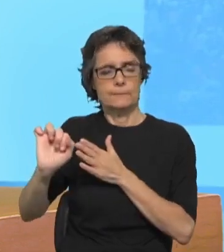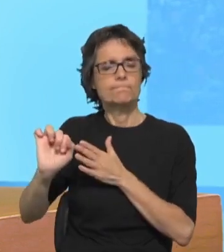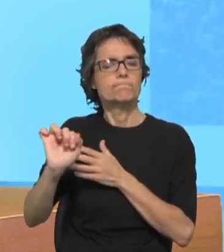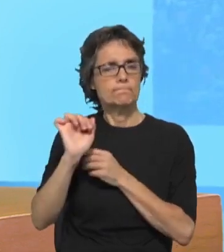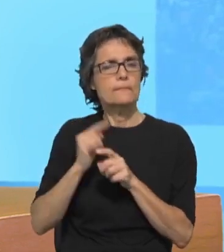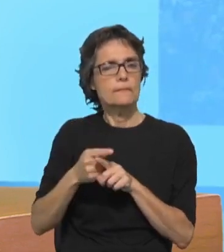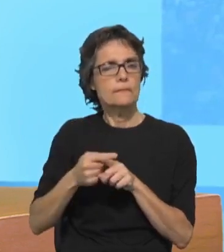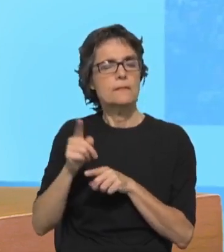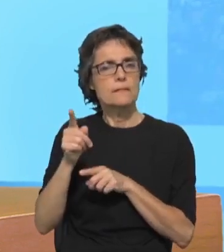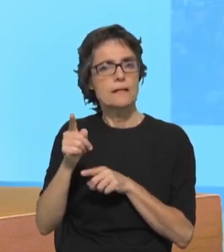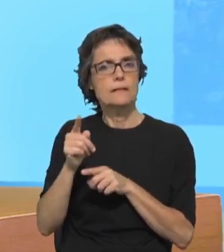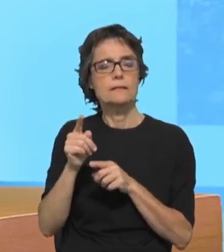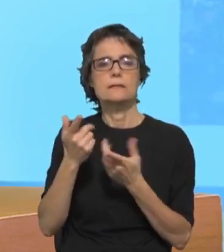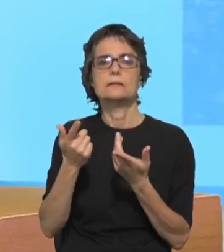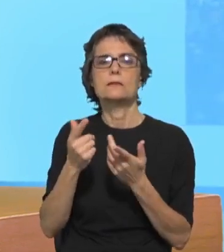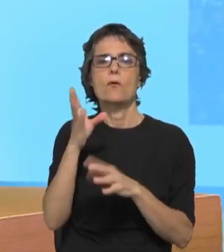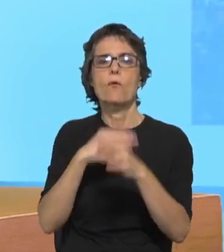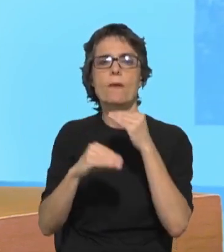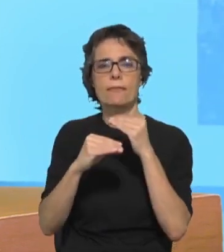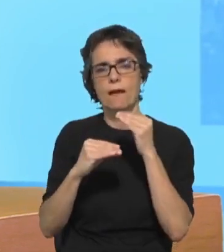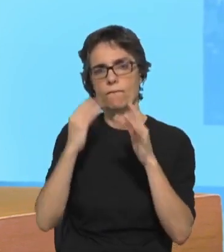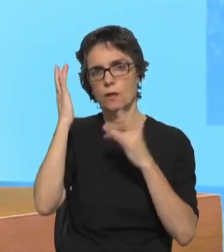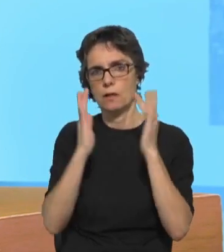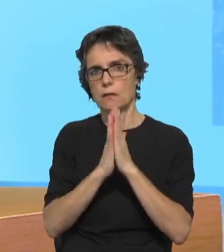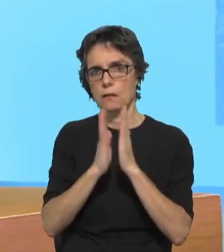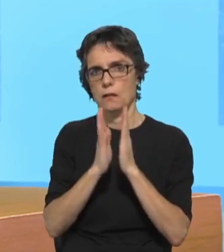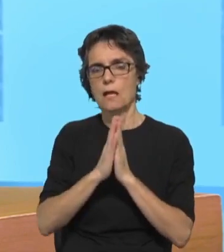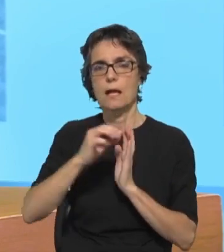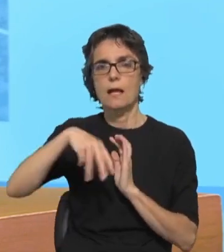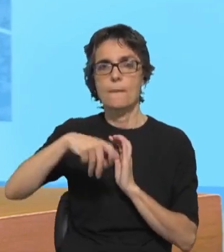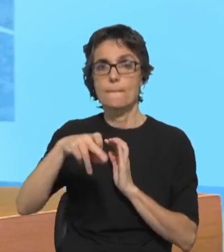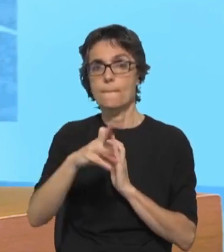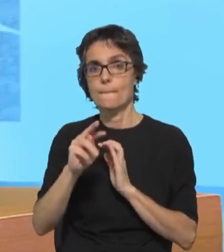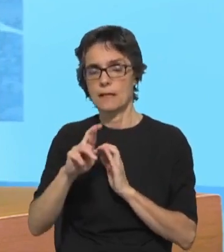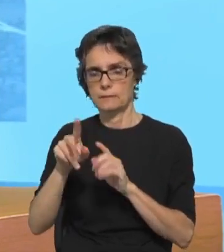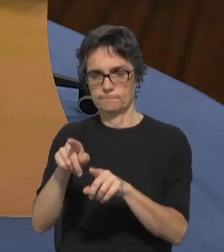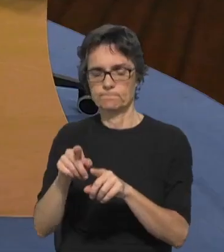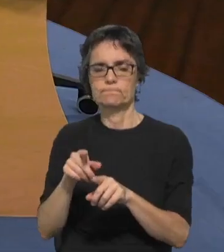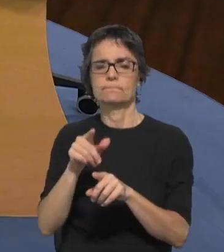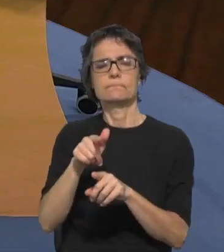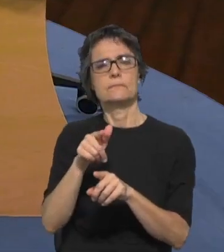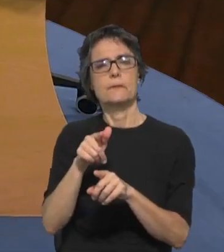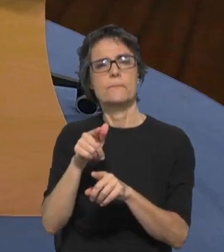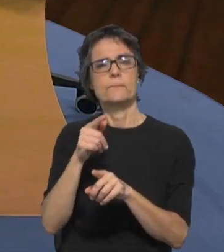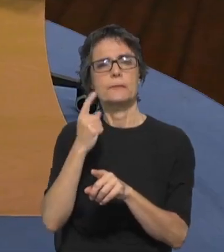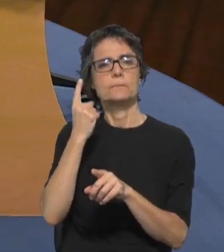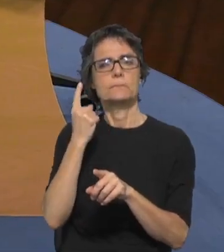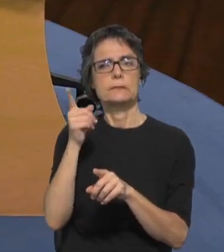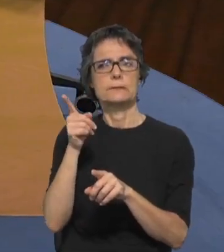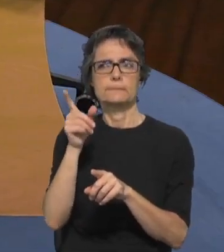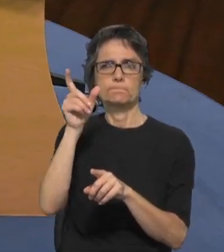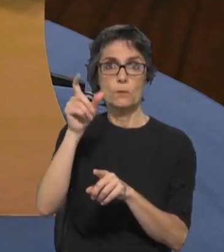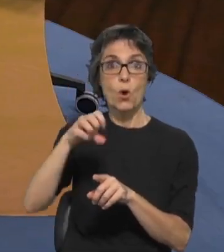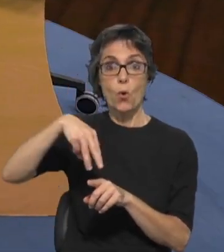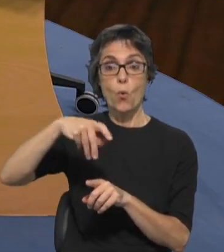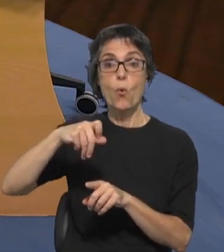metáforas teológicas de Marx. Ou seja, ele analisa o modo como Marx pega em muitas figuras